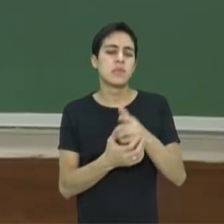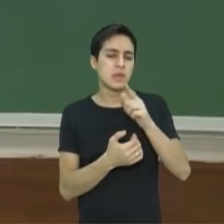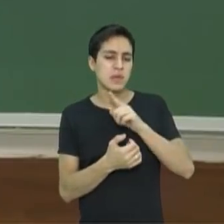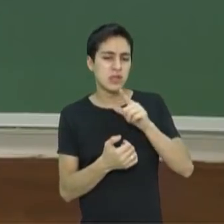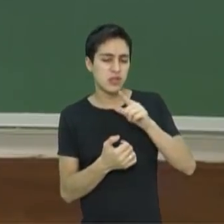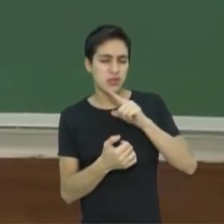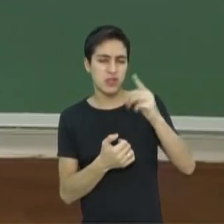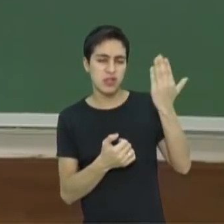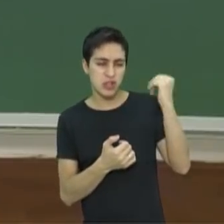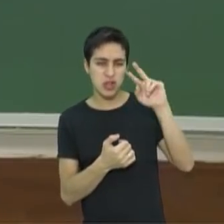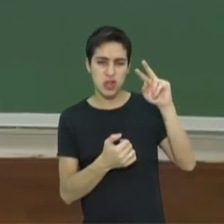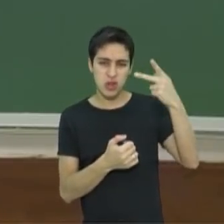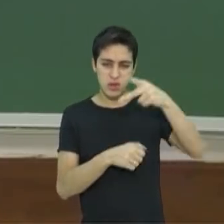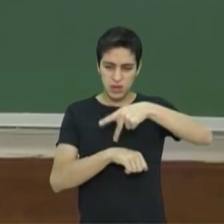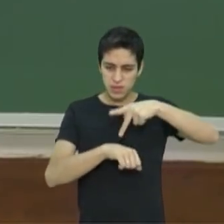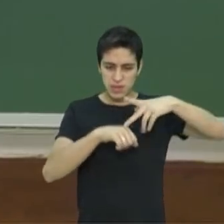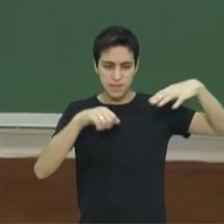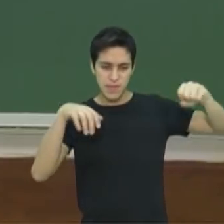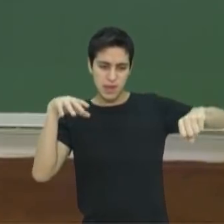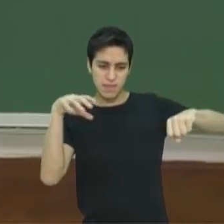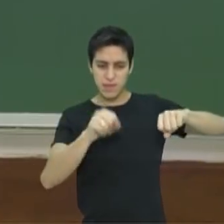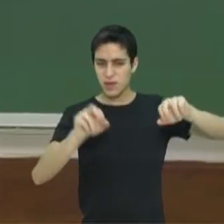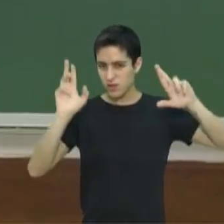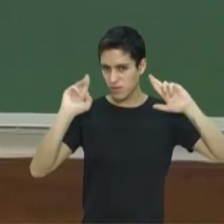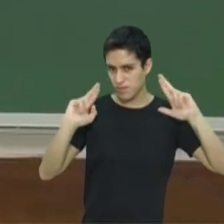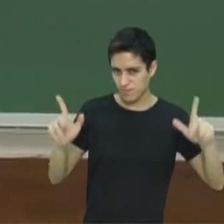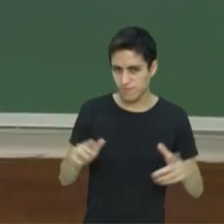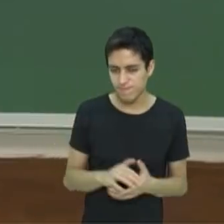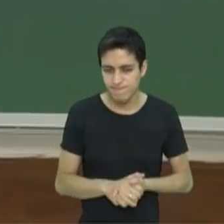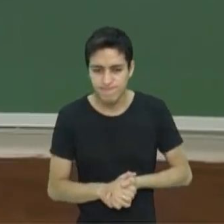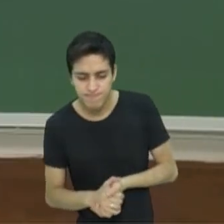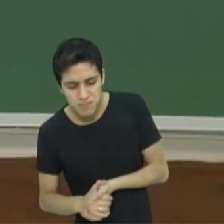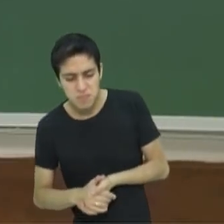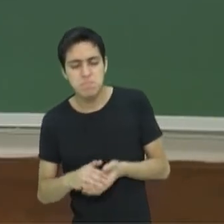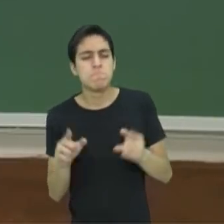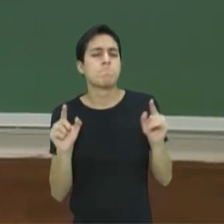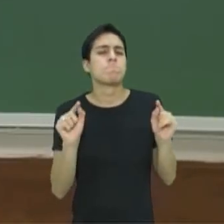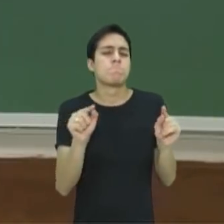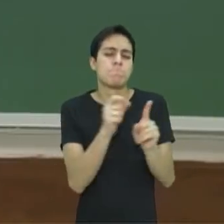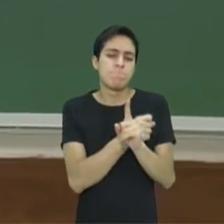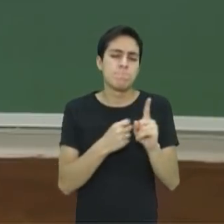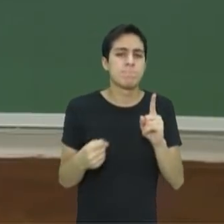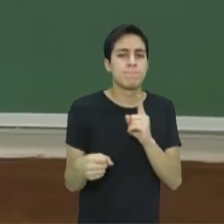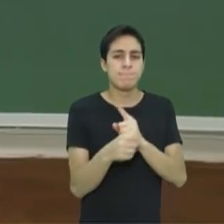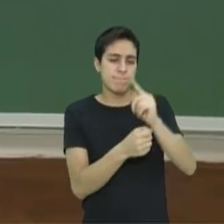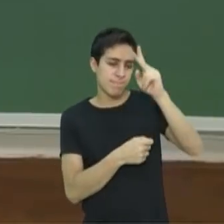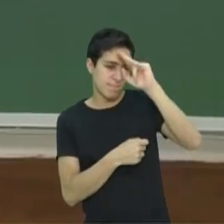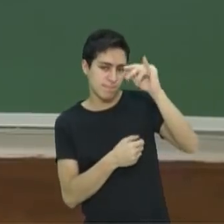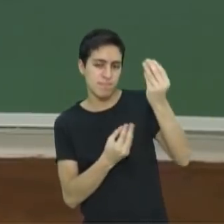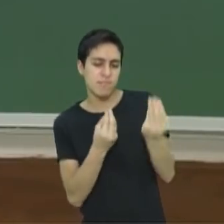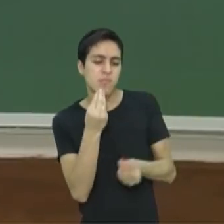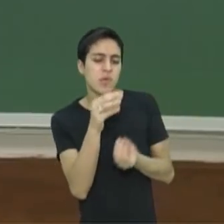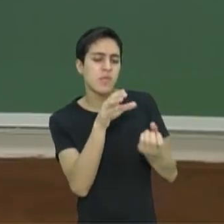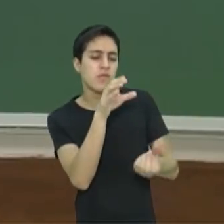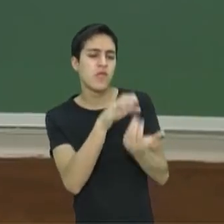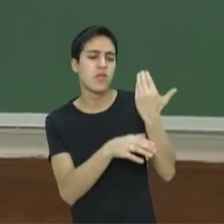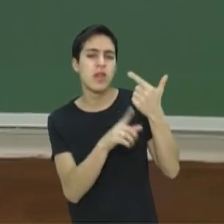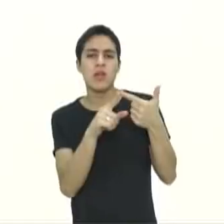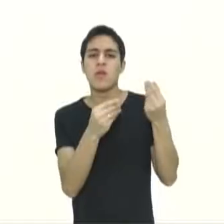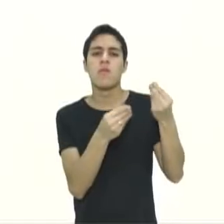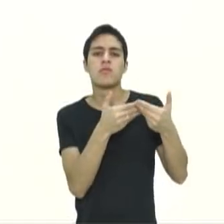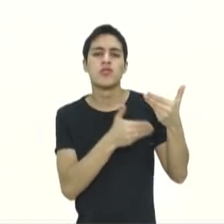países colonizadores diferentes, certo? O que era essa sociedade haitiana? Como que ela foi construída, montada,